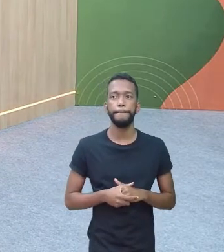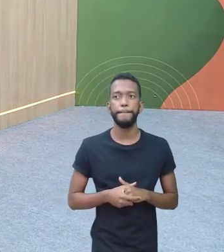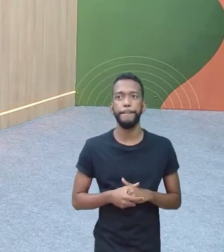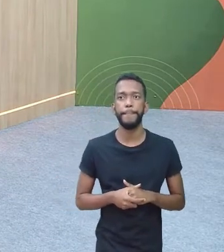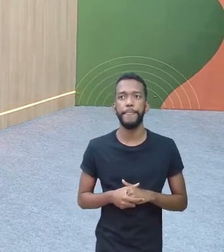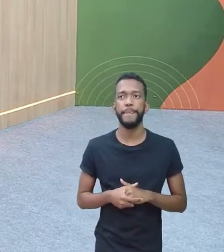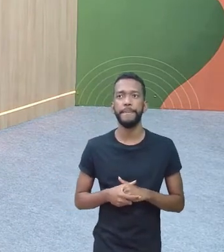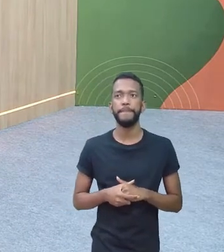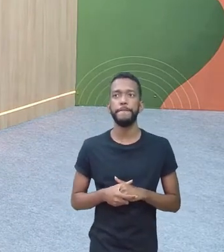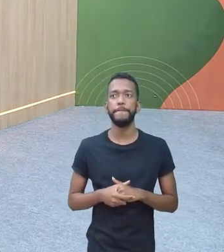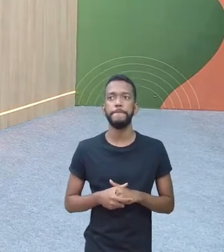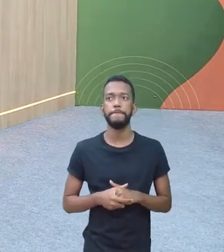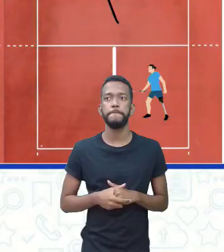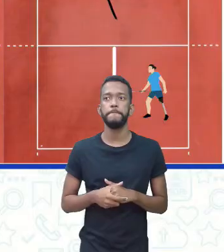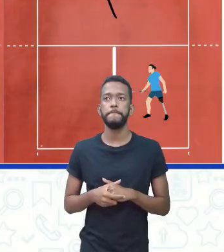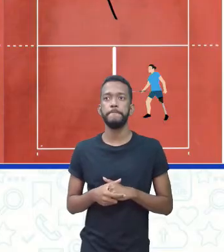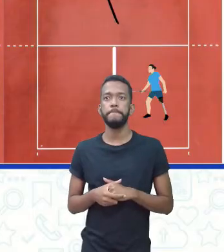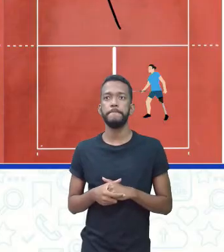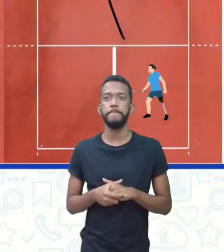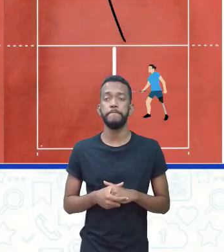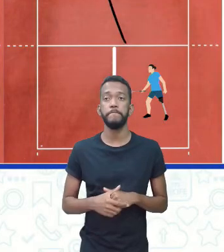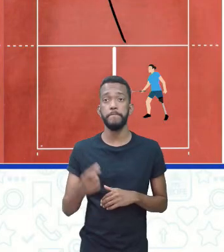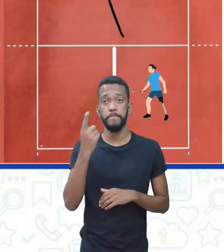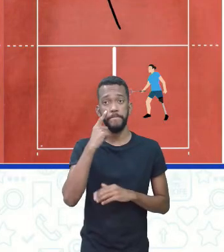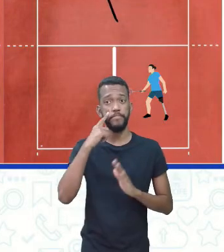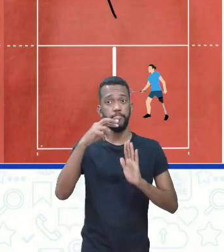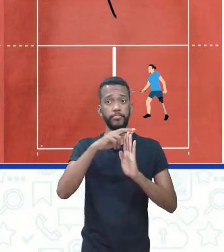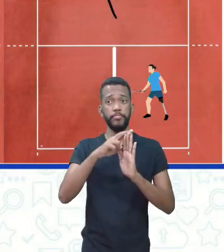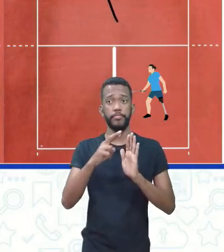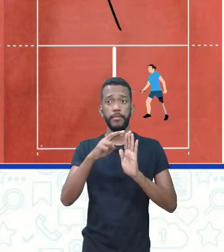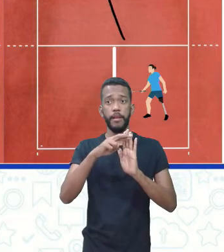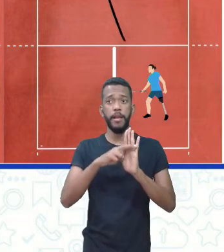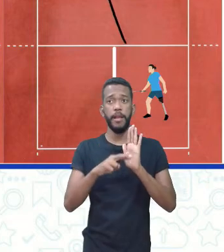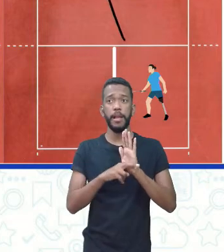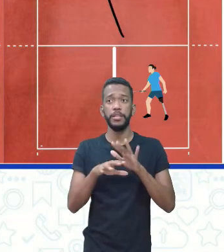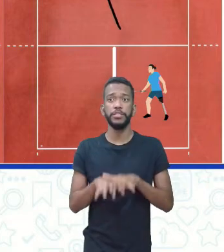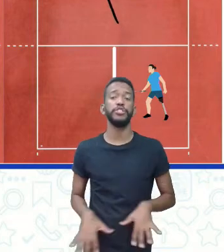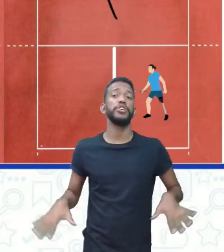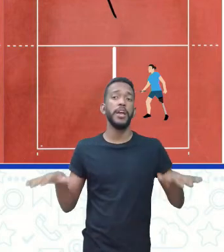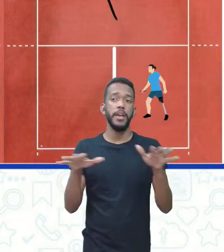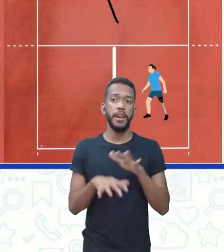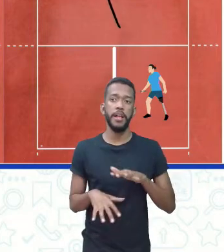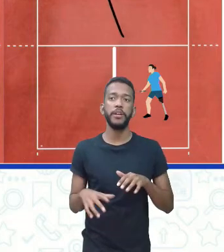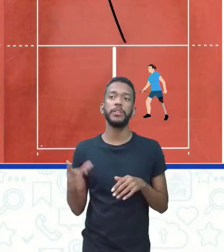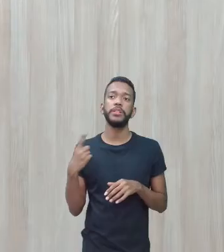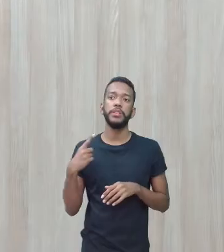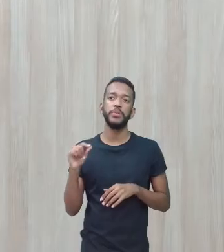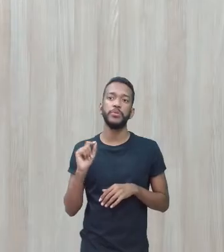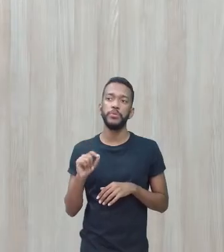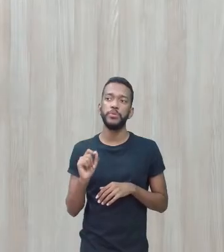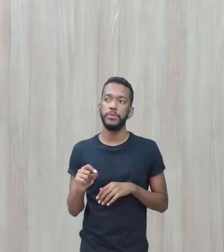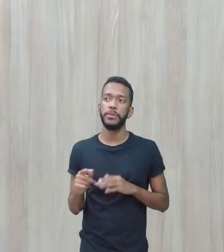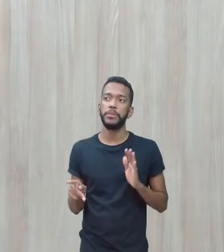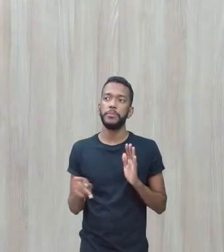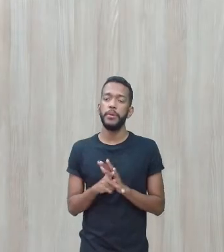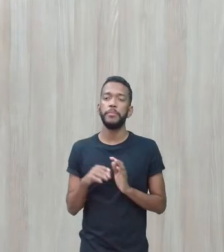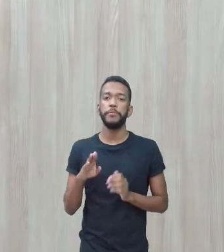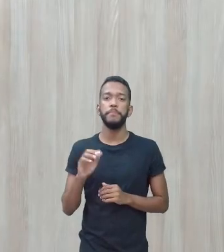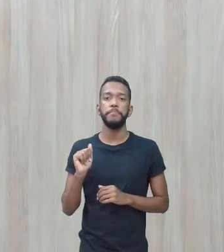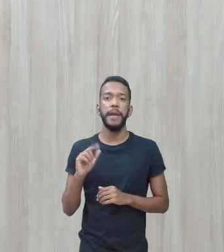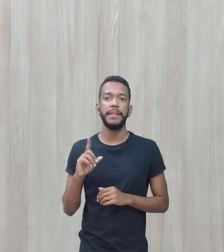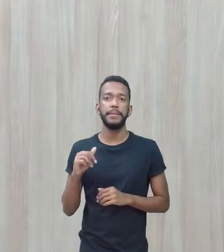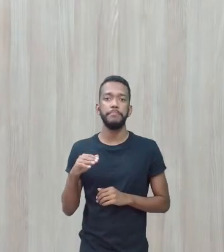E aí vamos a uma regra geral, né? A uma regra que tem tanto no badminton como